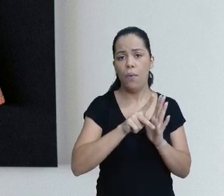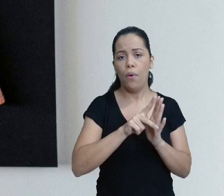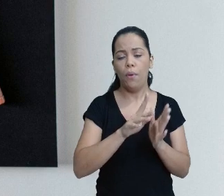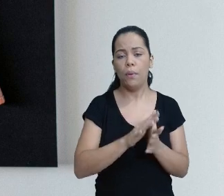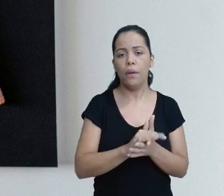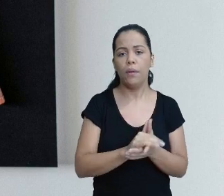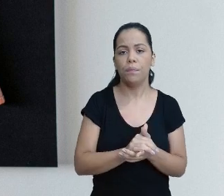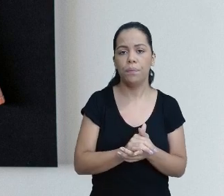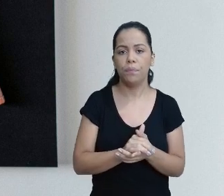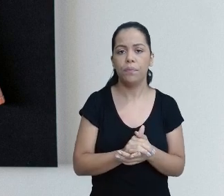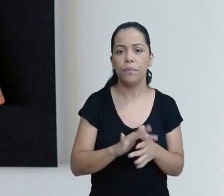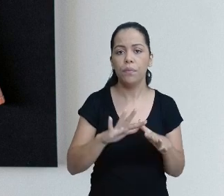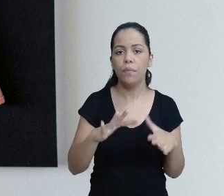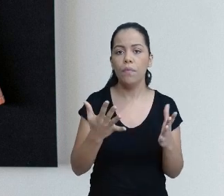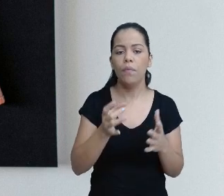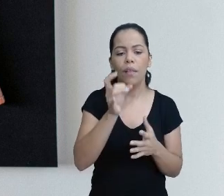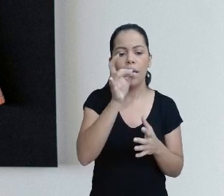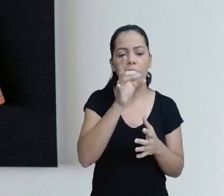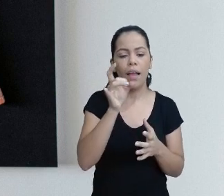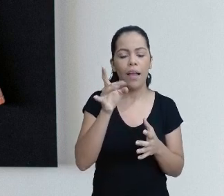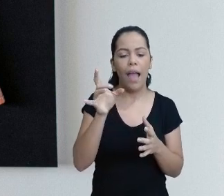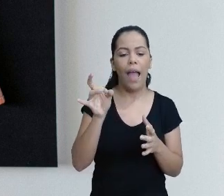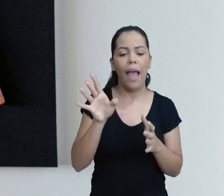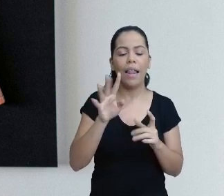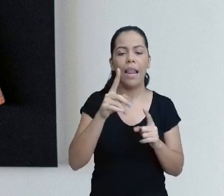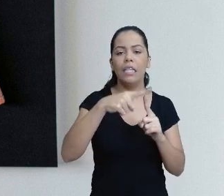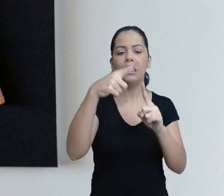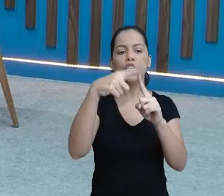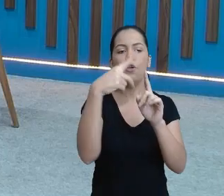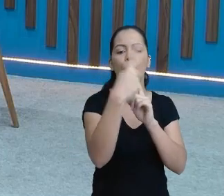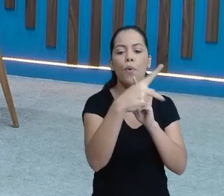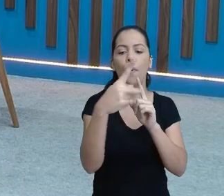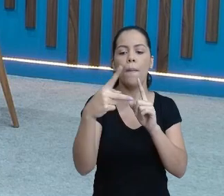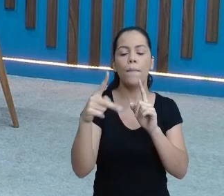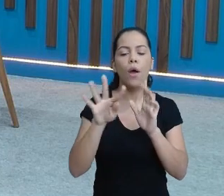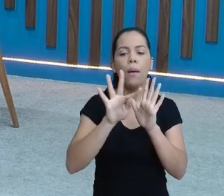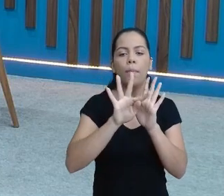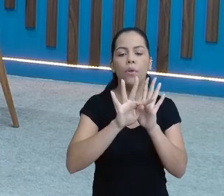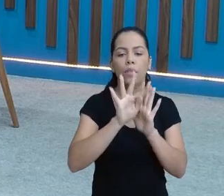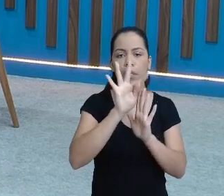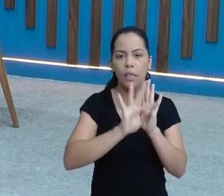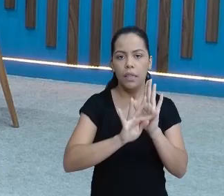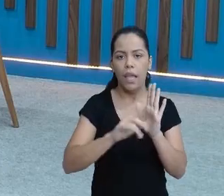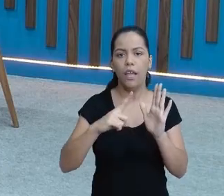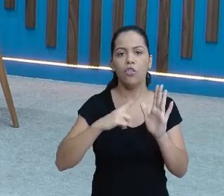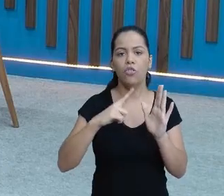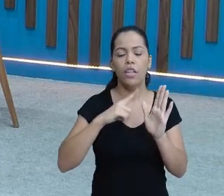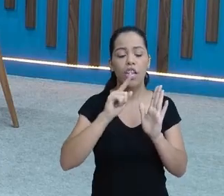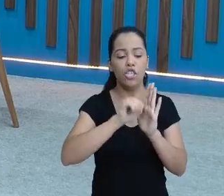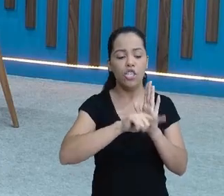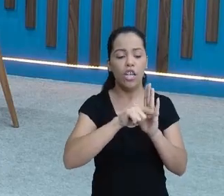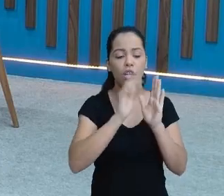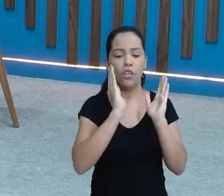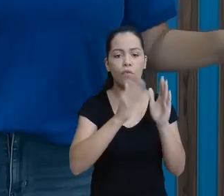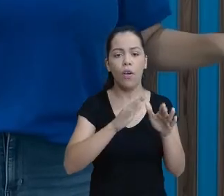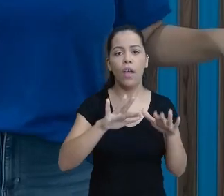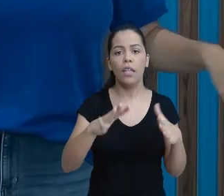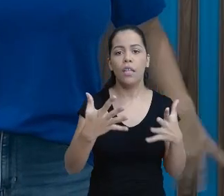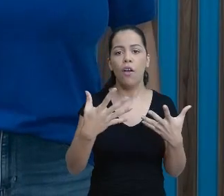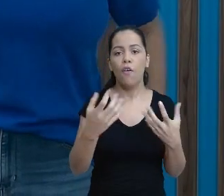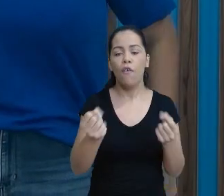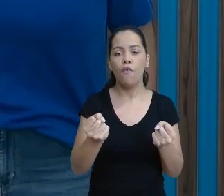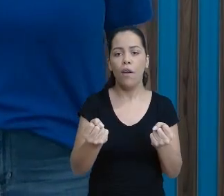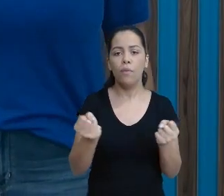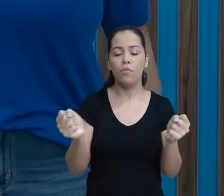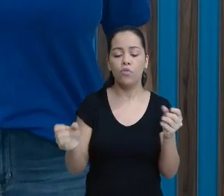aí, portanto, em cada tipo de texto existem gêneros específicos, que é o que eu acabei de explicar. Então, vamos resumir nossa aula de hoje, e